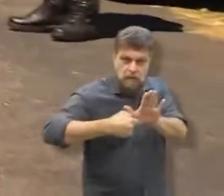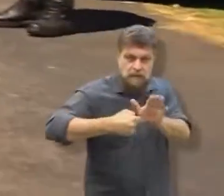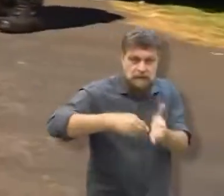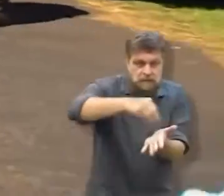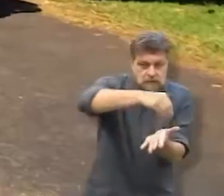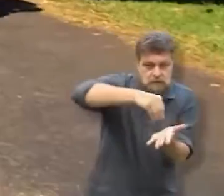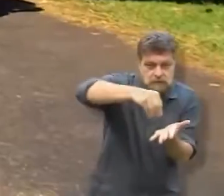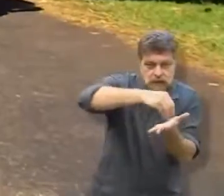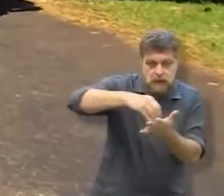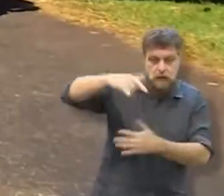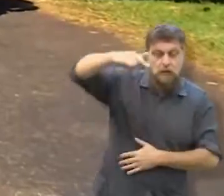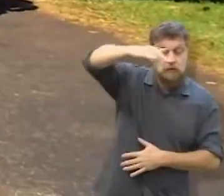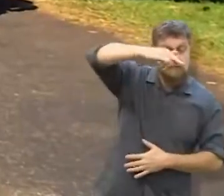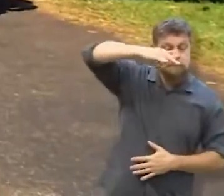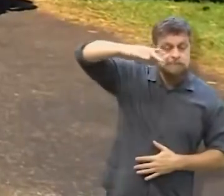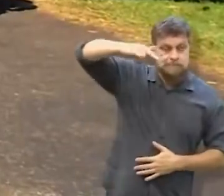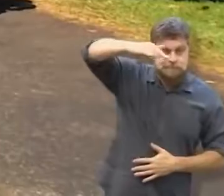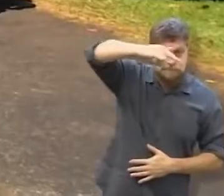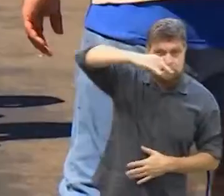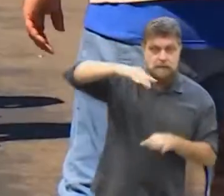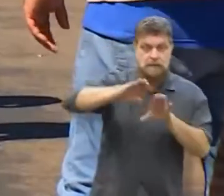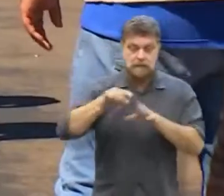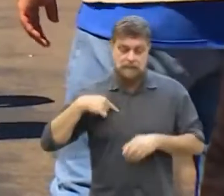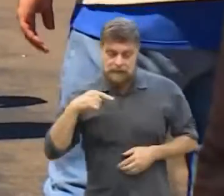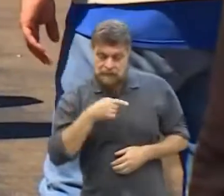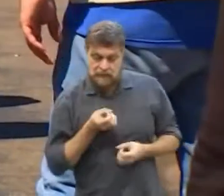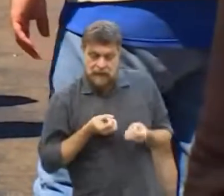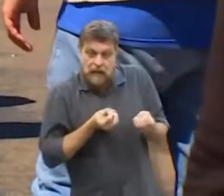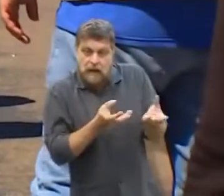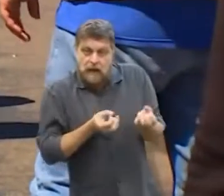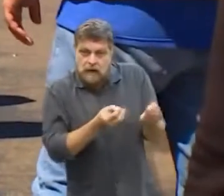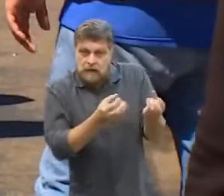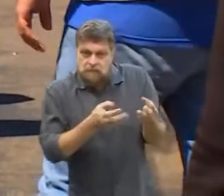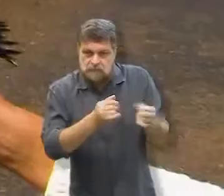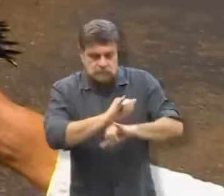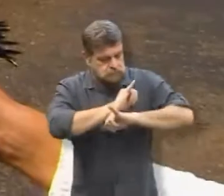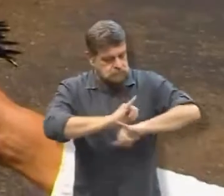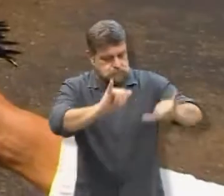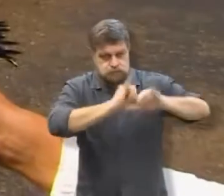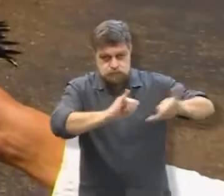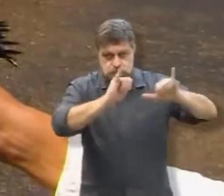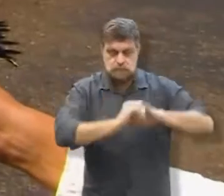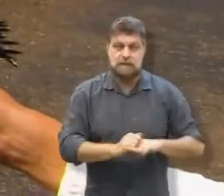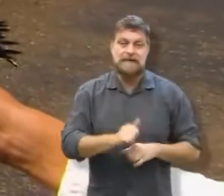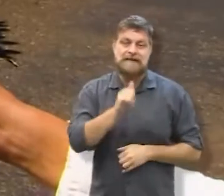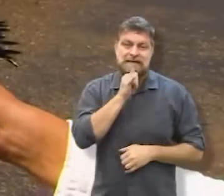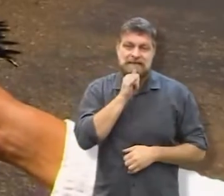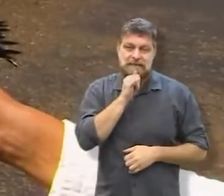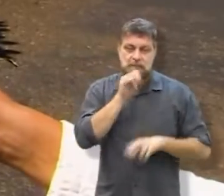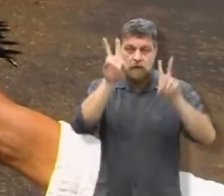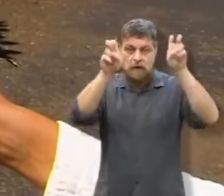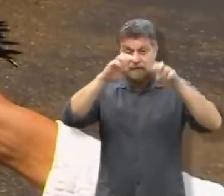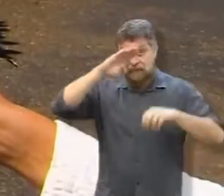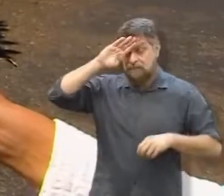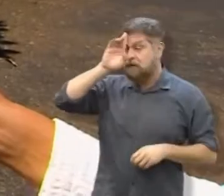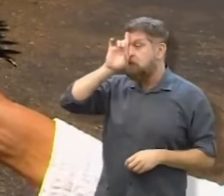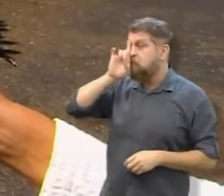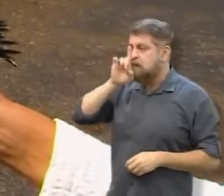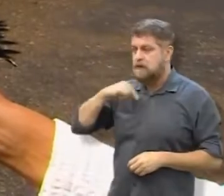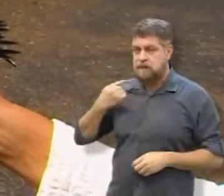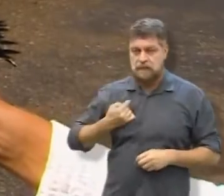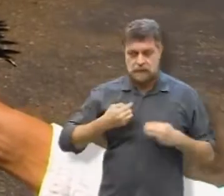o georreferenciamento por satélite, mesmo offline, aquela informação ela é disparada, no caso da febre amarela,